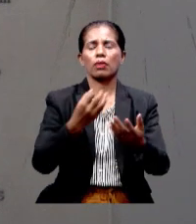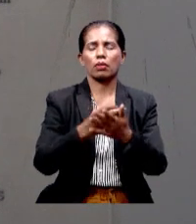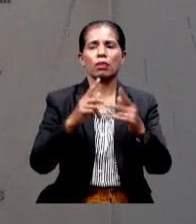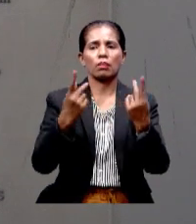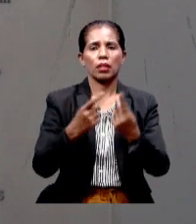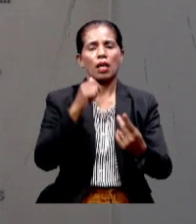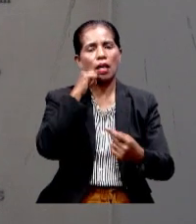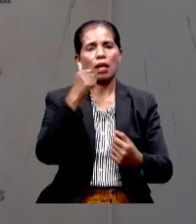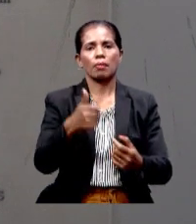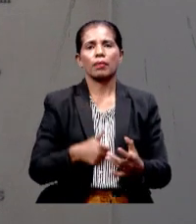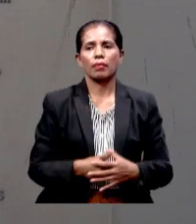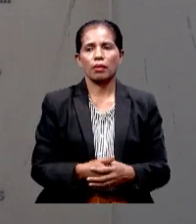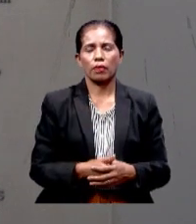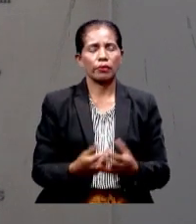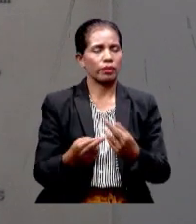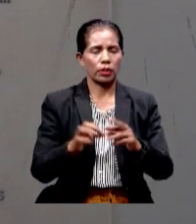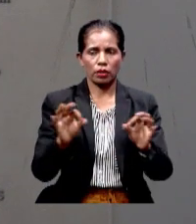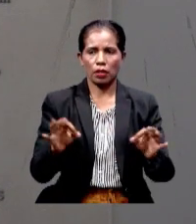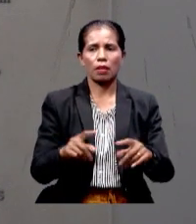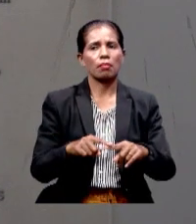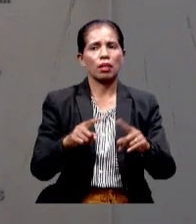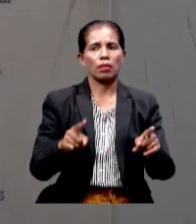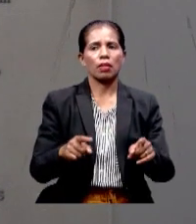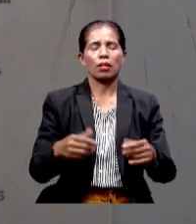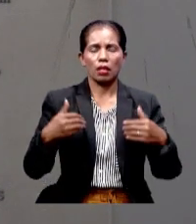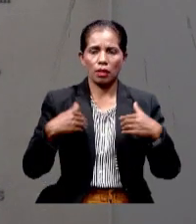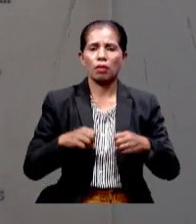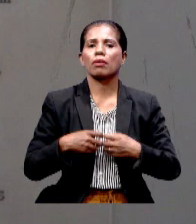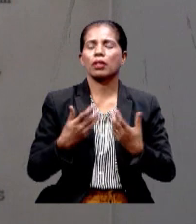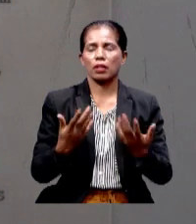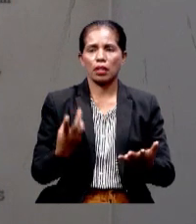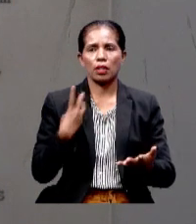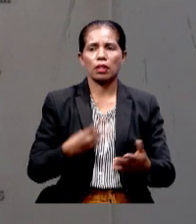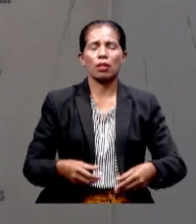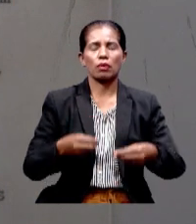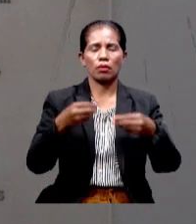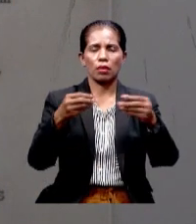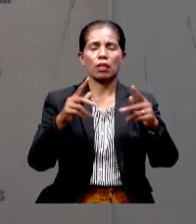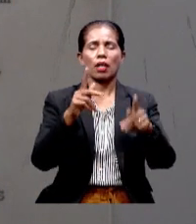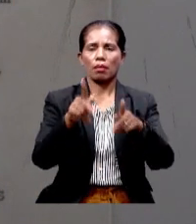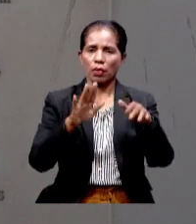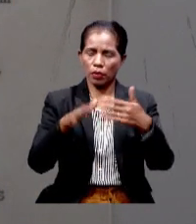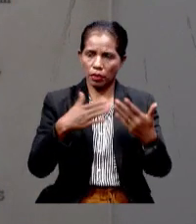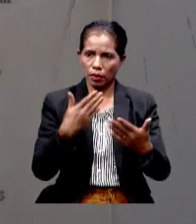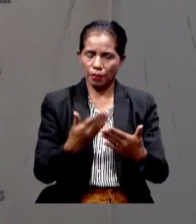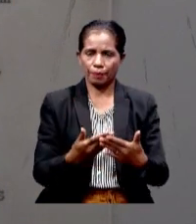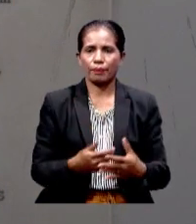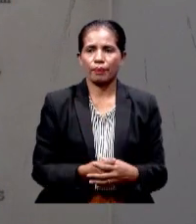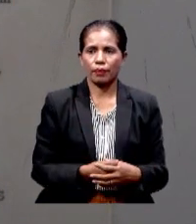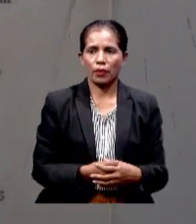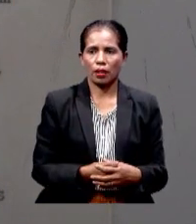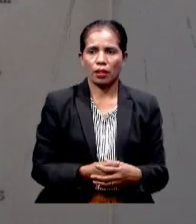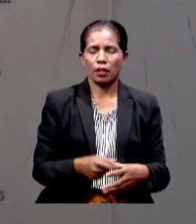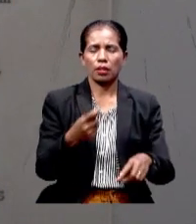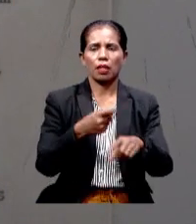aban resolve ana maybe berua buat nemu sufale halmusa seita for dere ta komendari sira nia durasaun